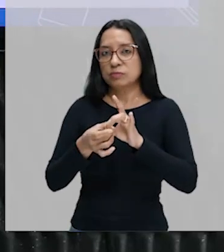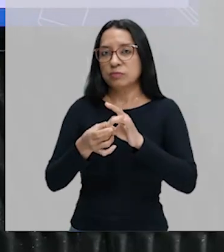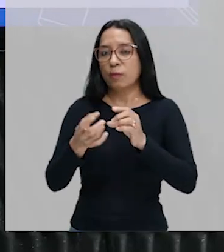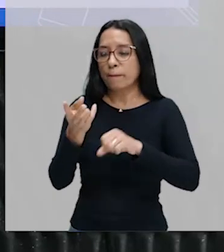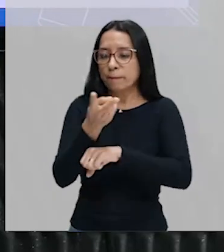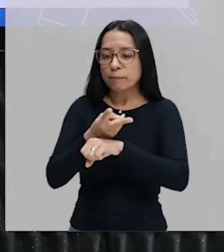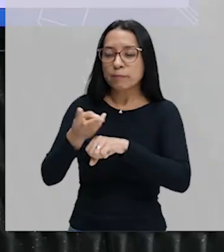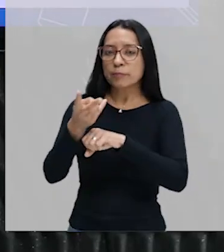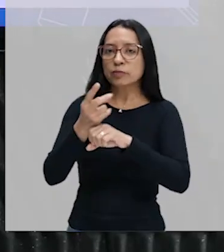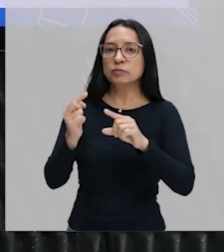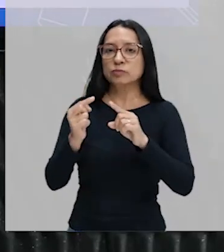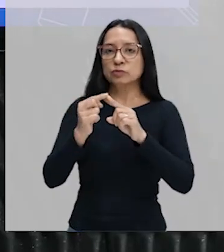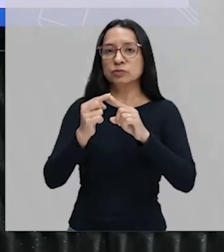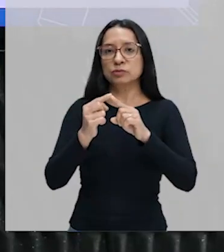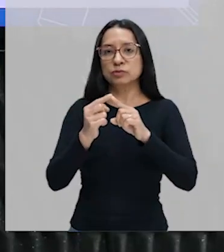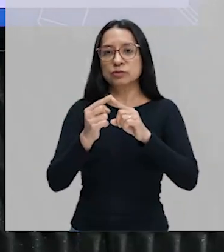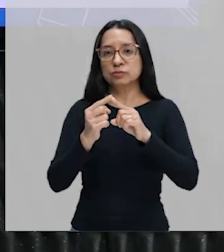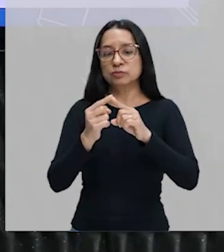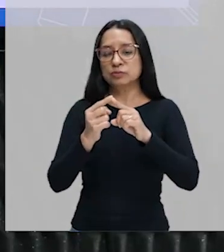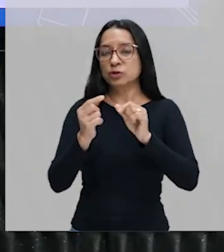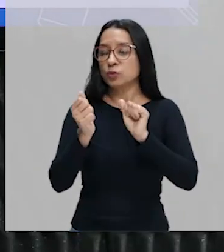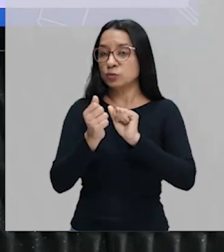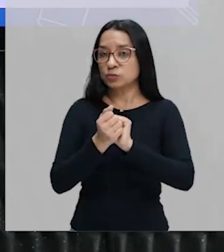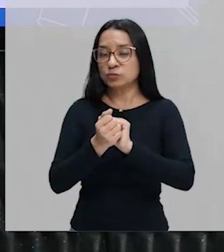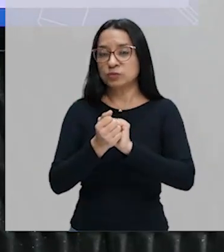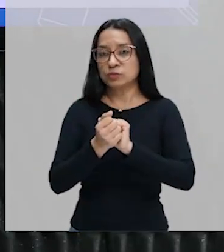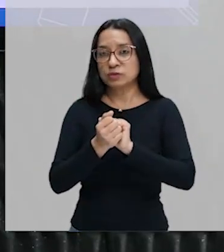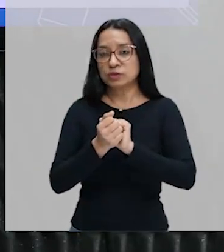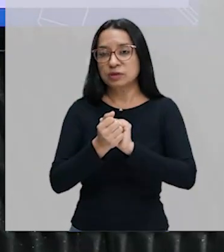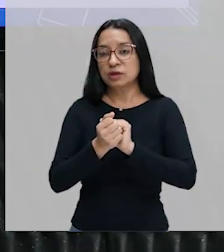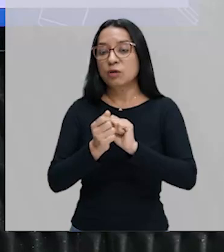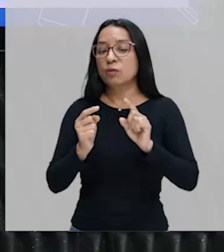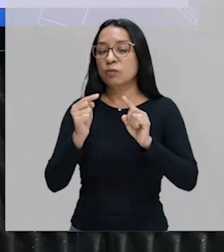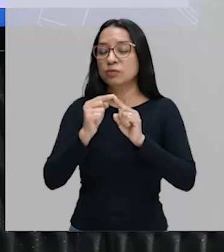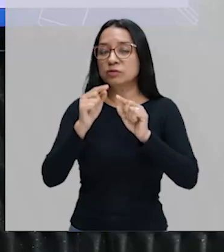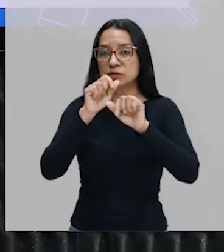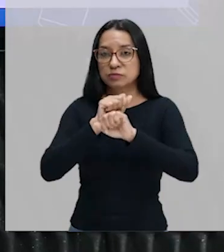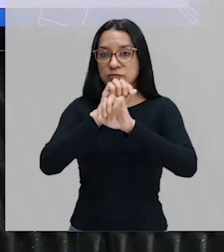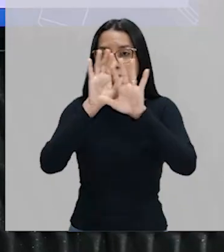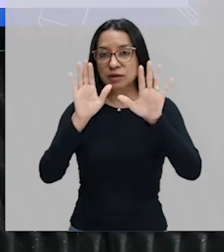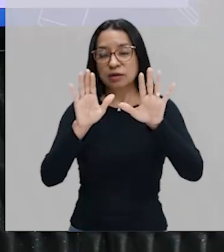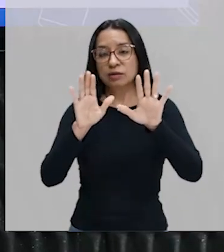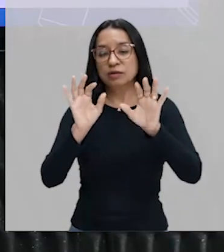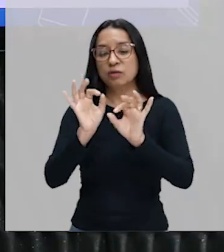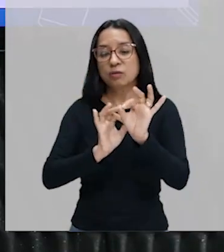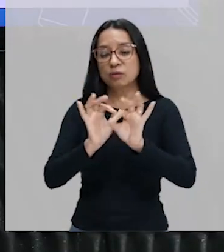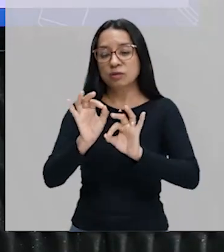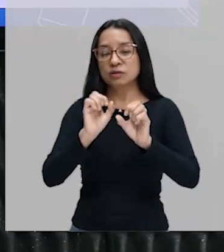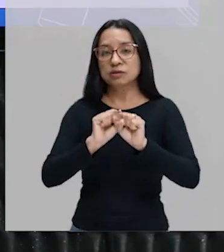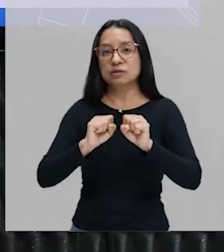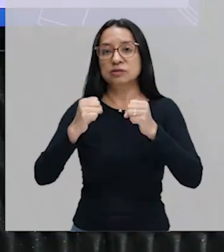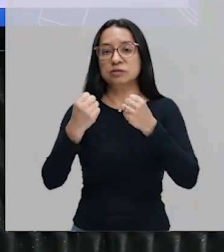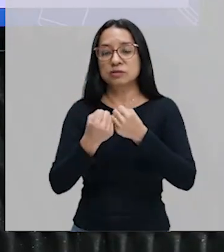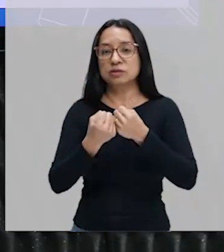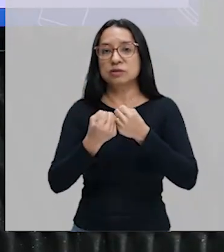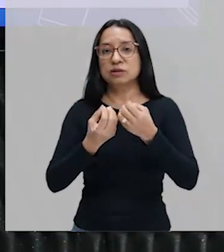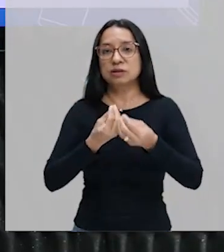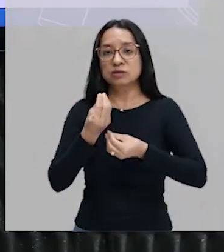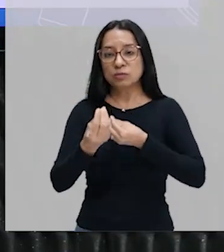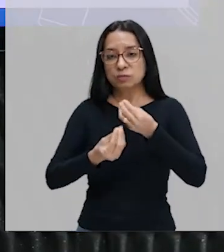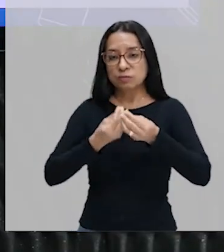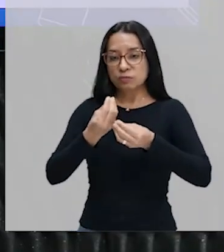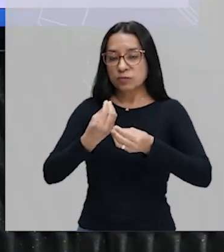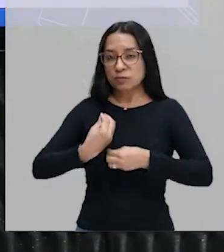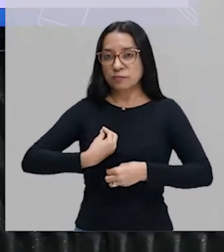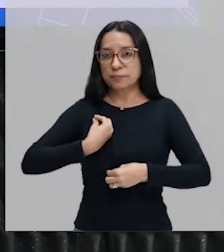comum. Ou seja, a função clara do Estado é organizar a sociedade para a forma de